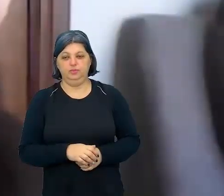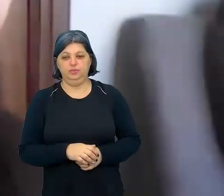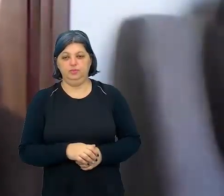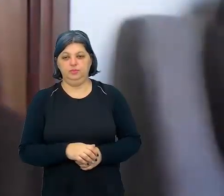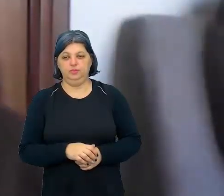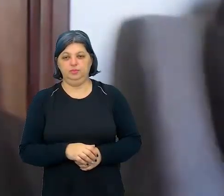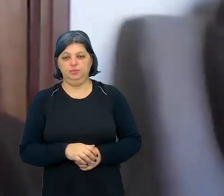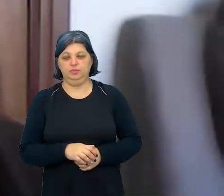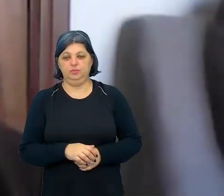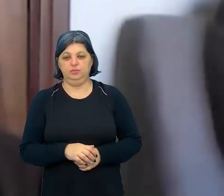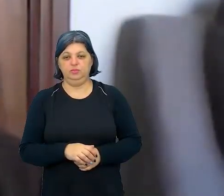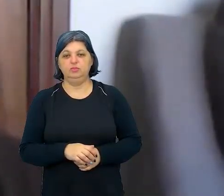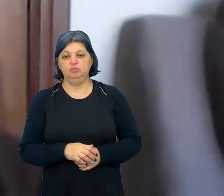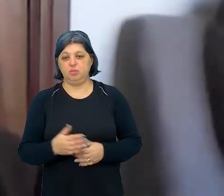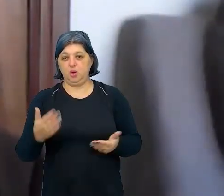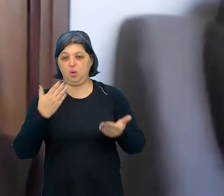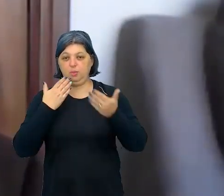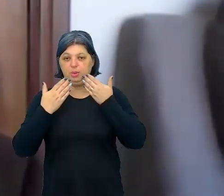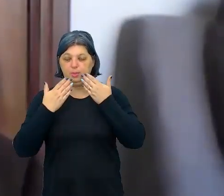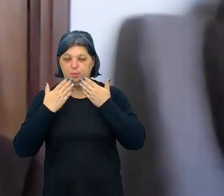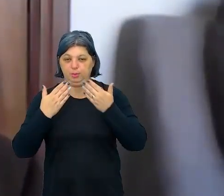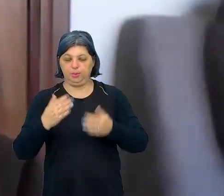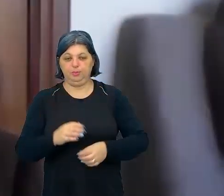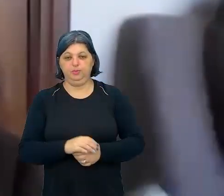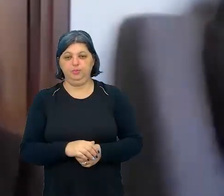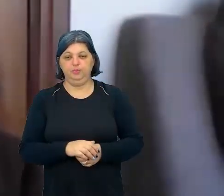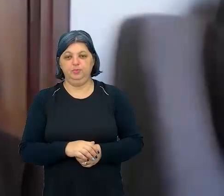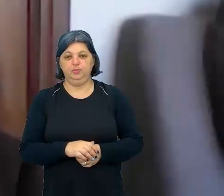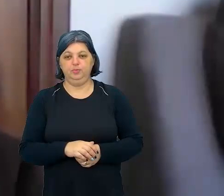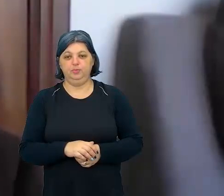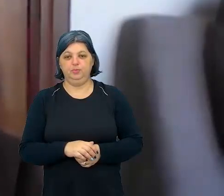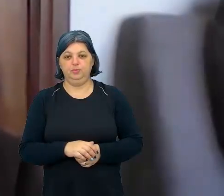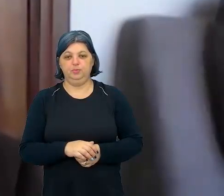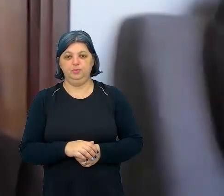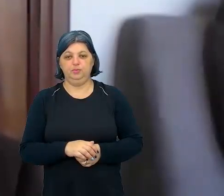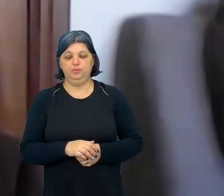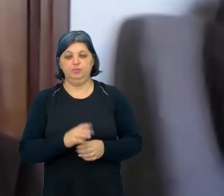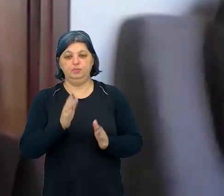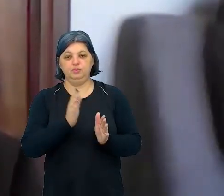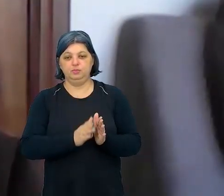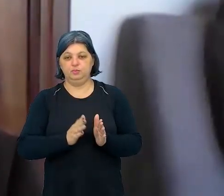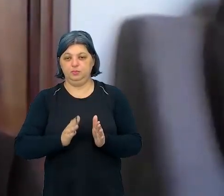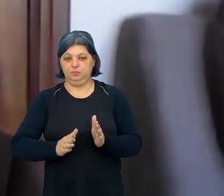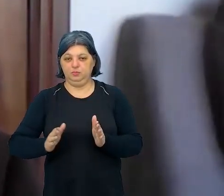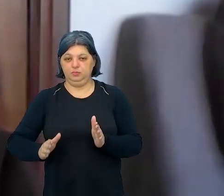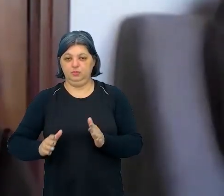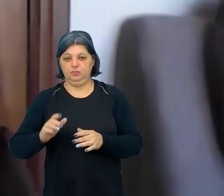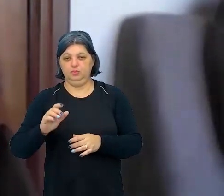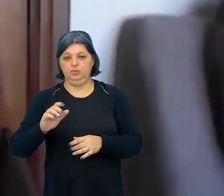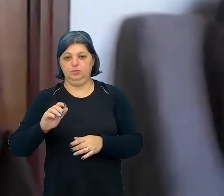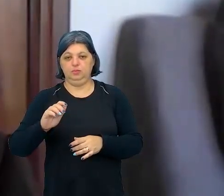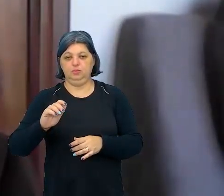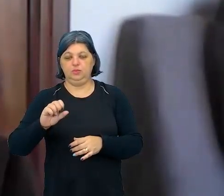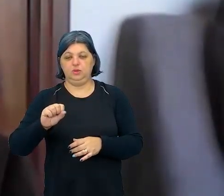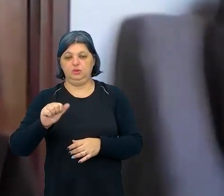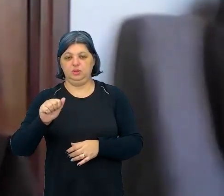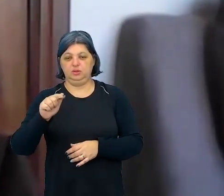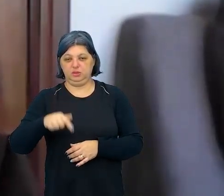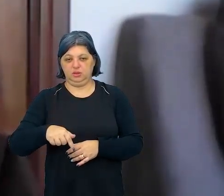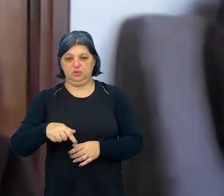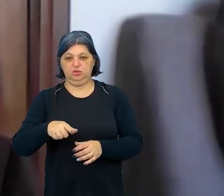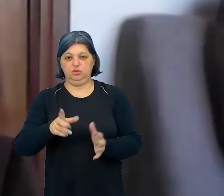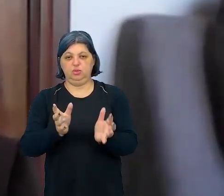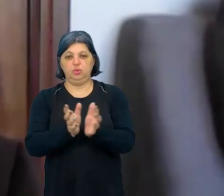nós vamos conversar um pouquinho de uma sequência que é da SA7 do nono